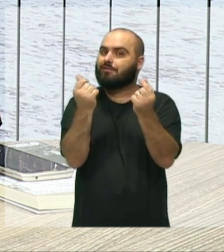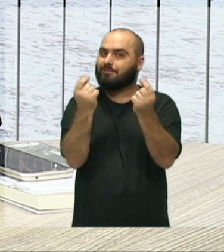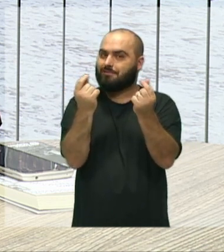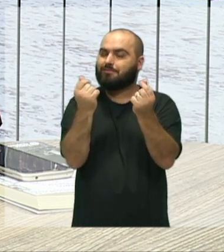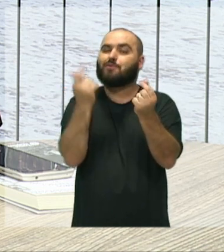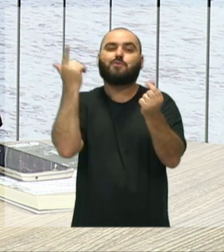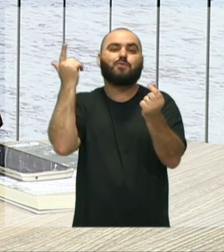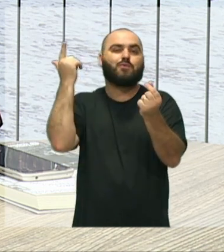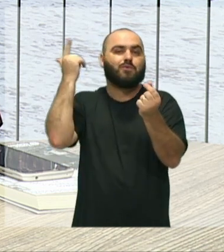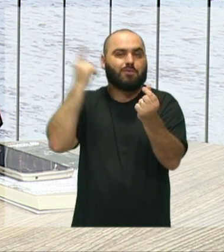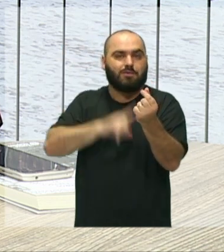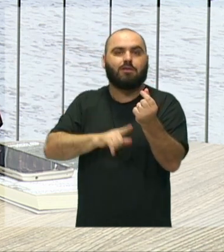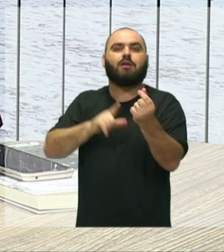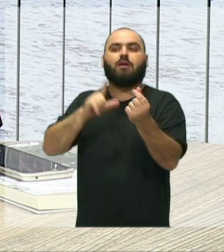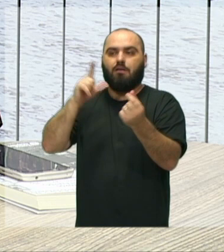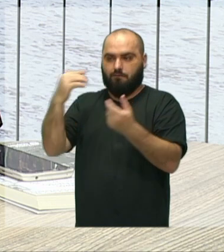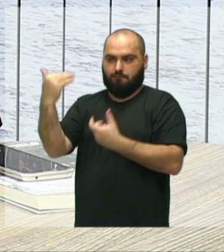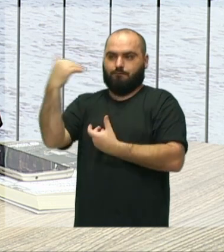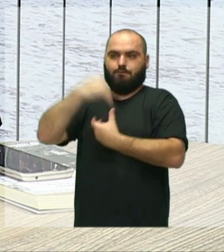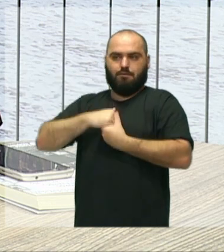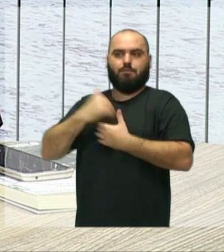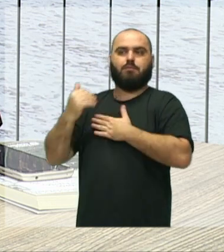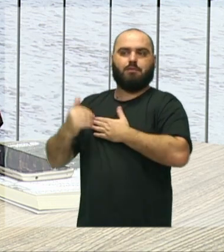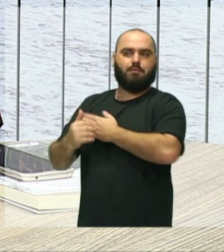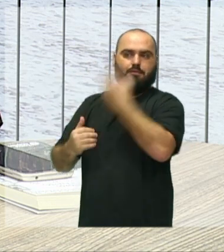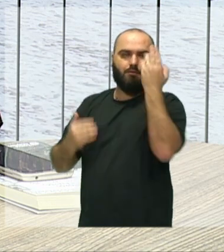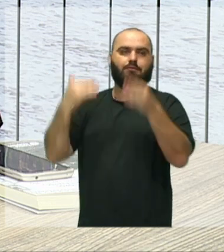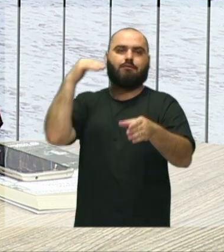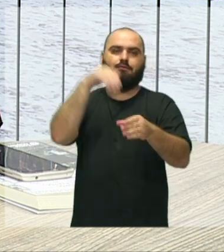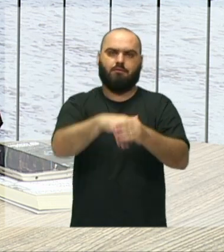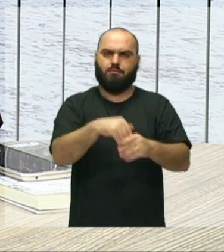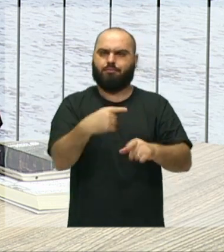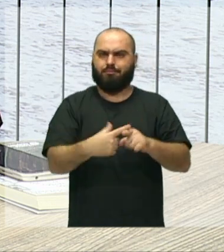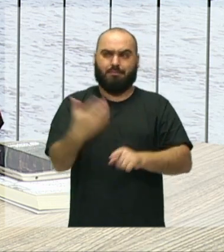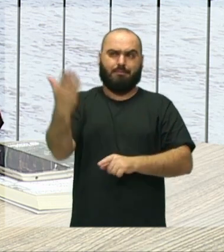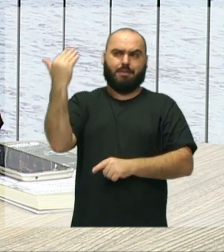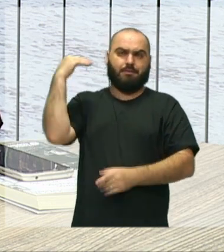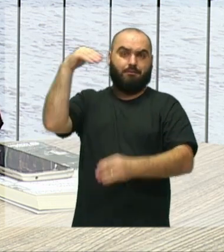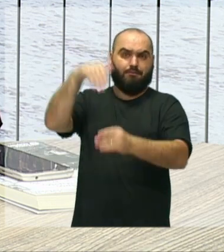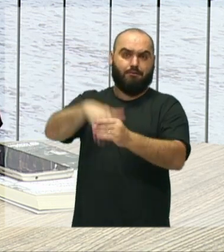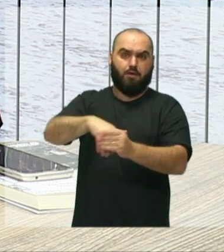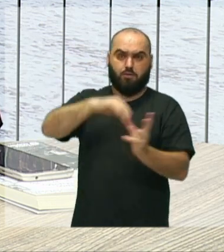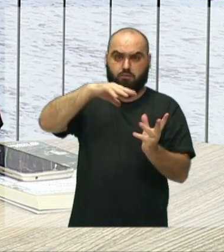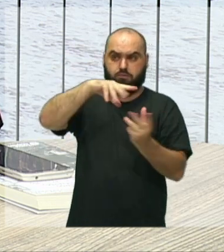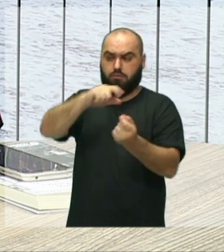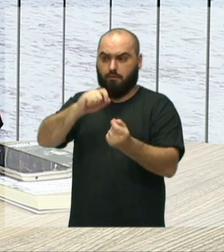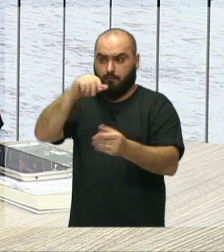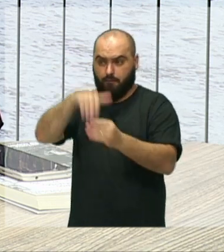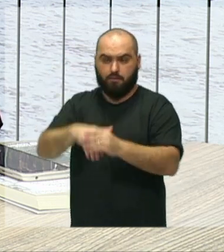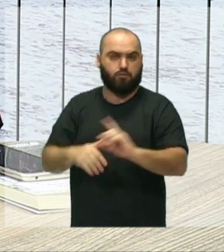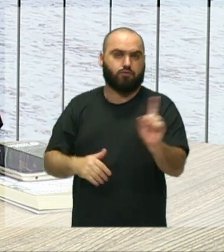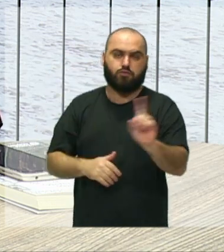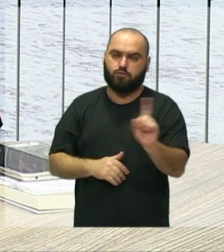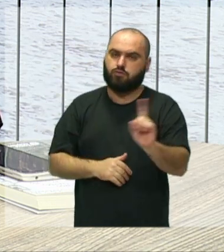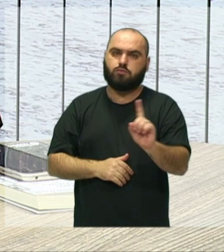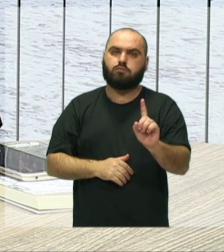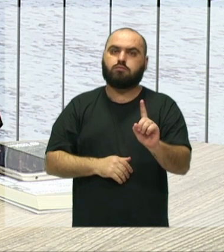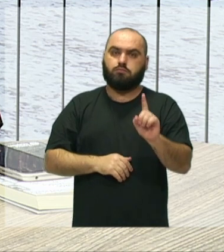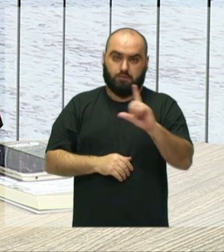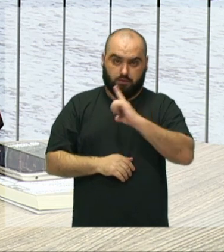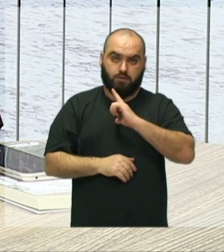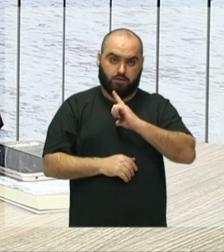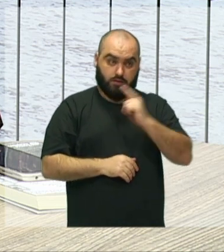podiam ser votados e votar, porque o voto não era universal, o voto era censitário. Quem tinha uma